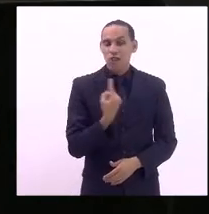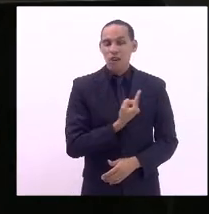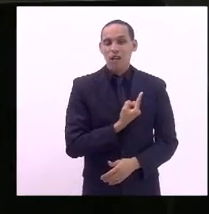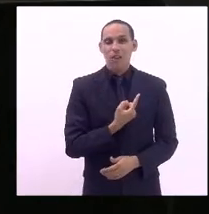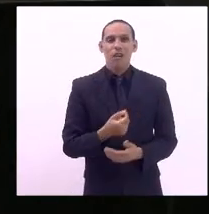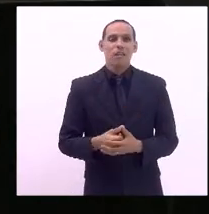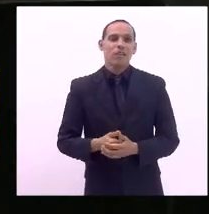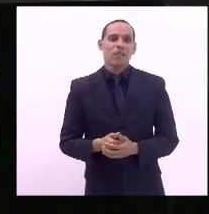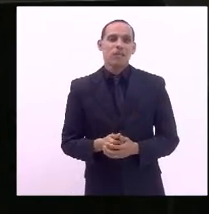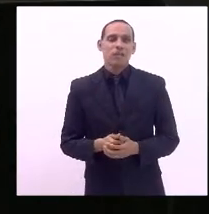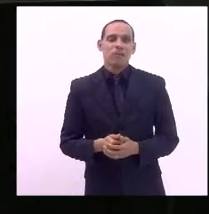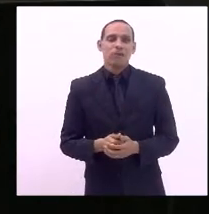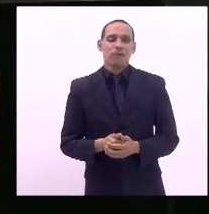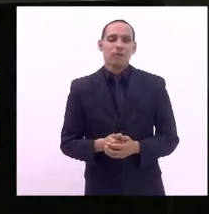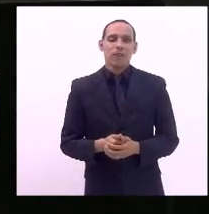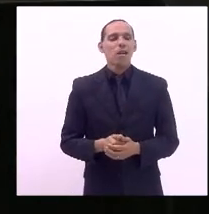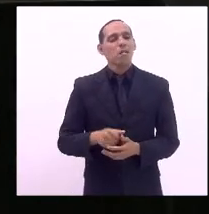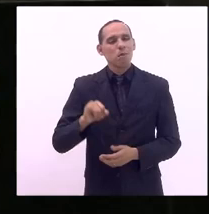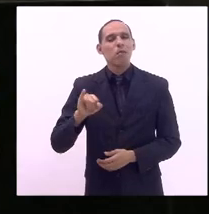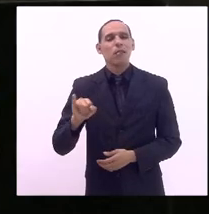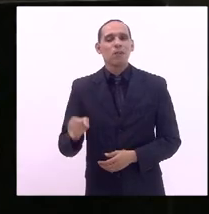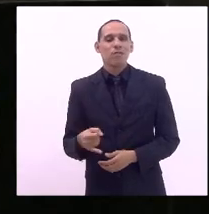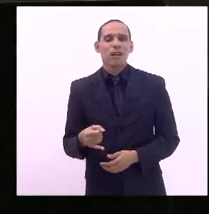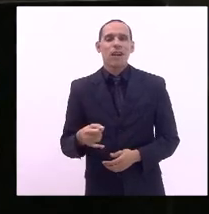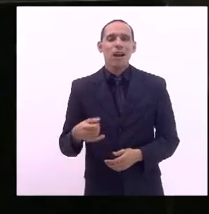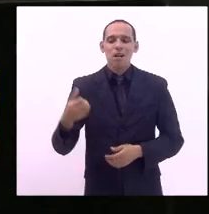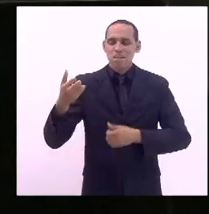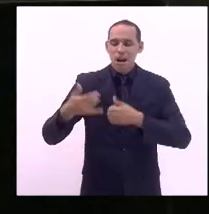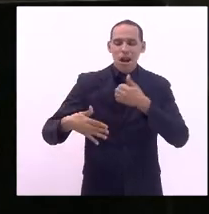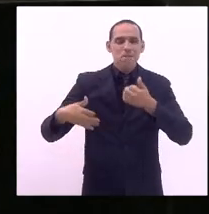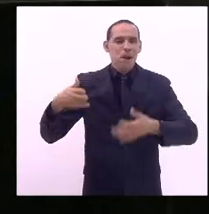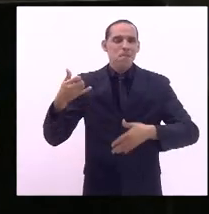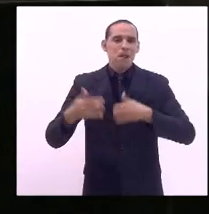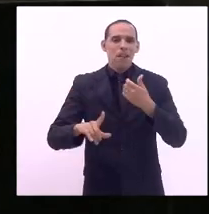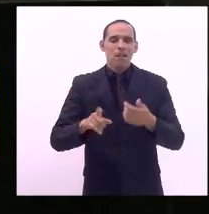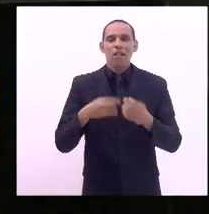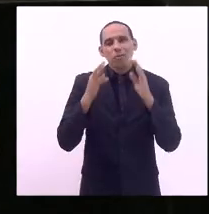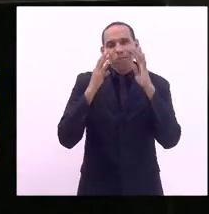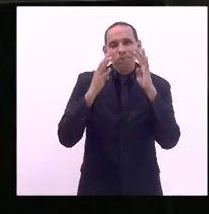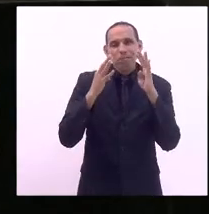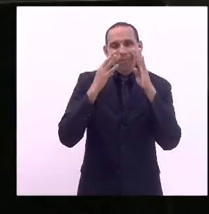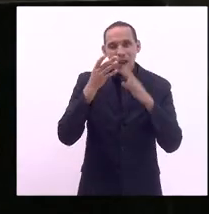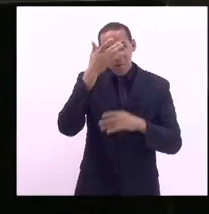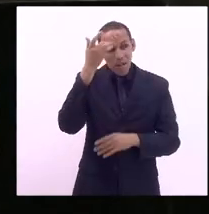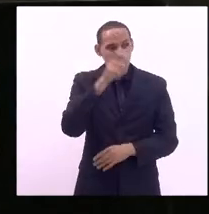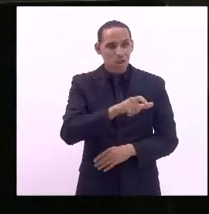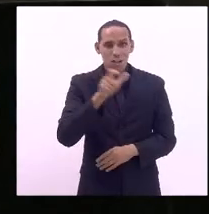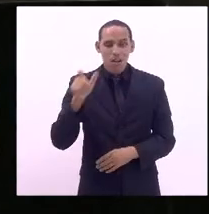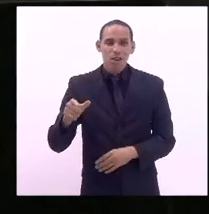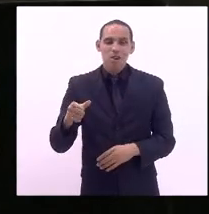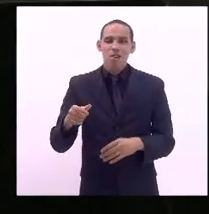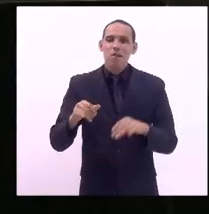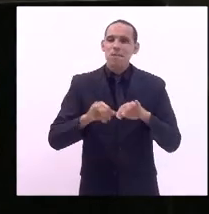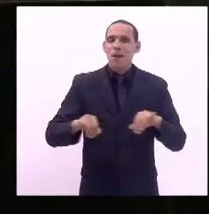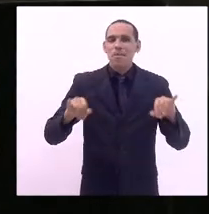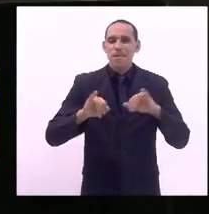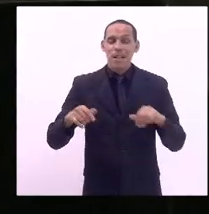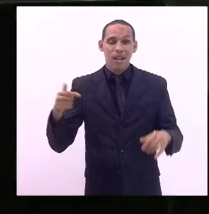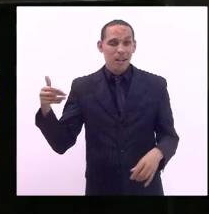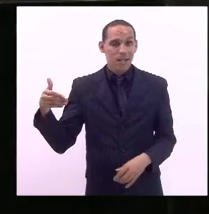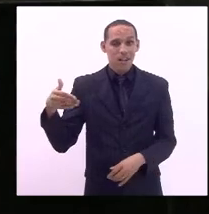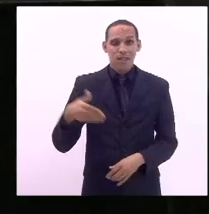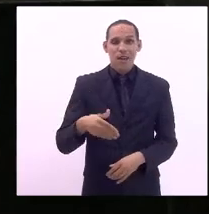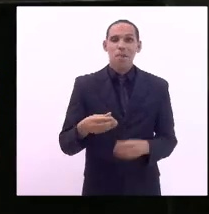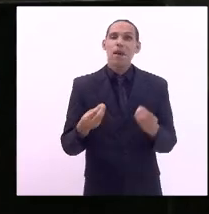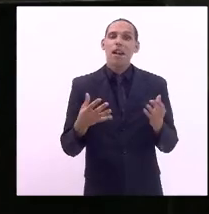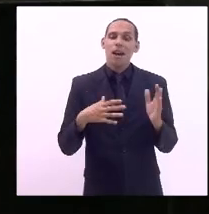pudemos desfrutar com palavras maravilhosas que ouvimos de pregadores. E aqui, então, eu gostaria de fazer